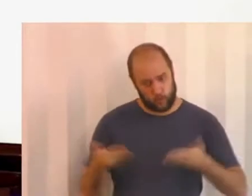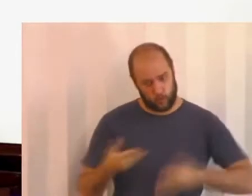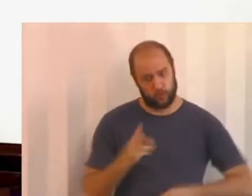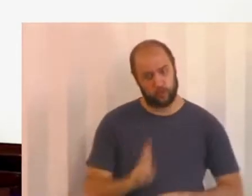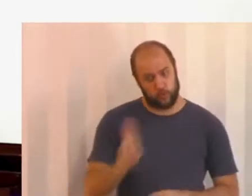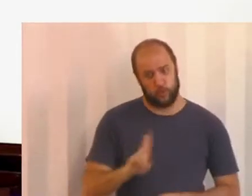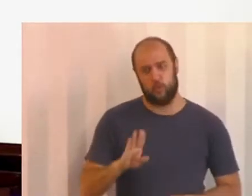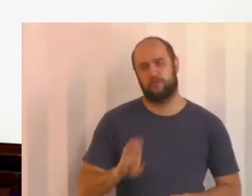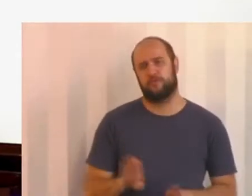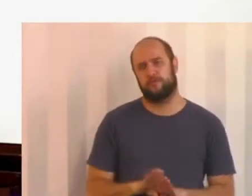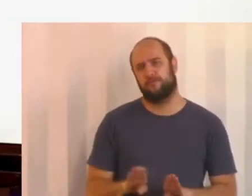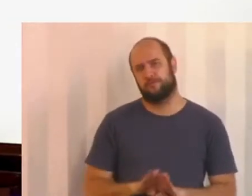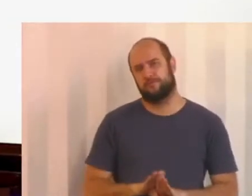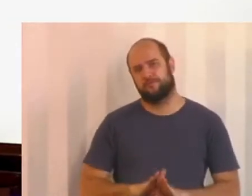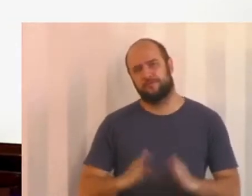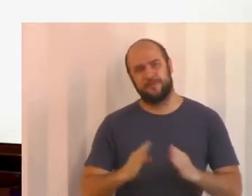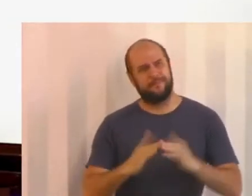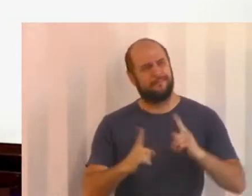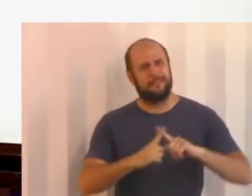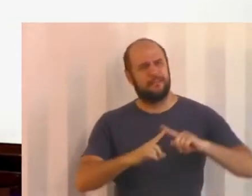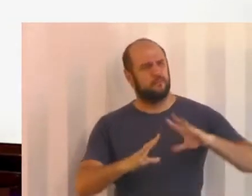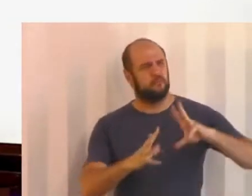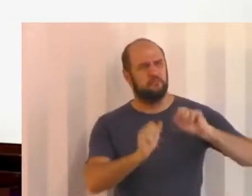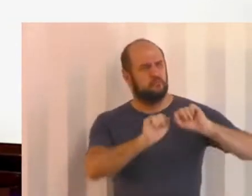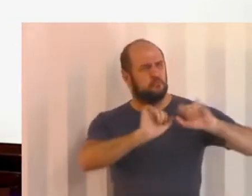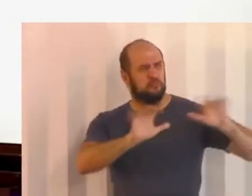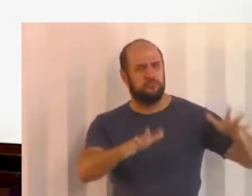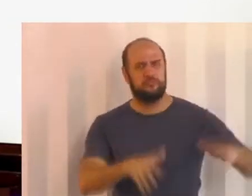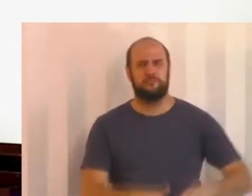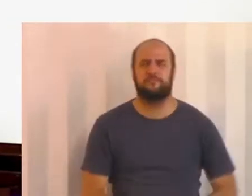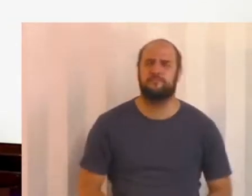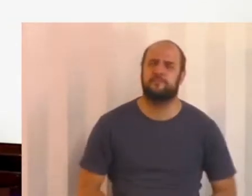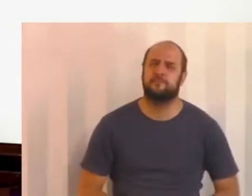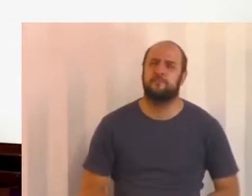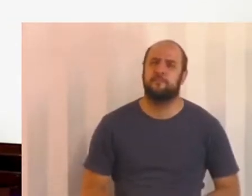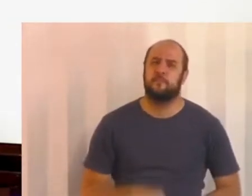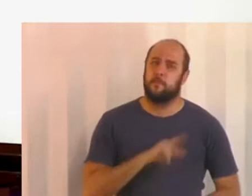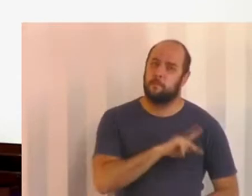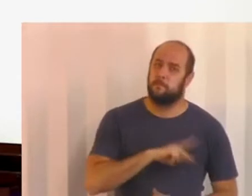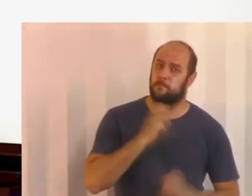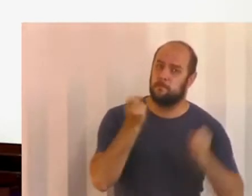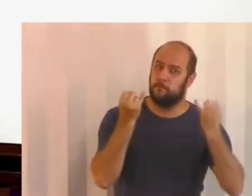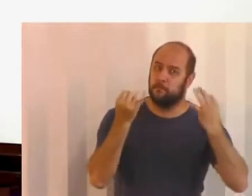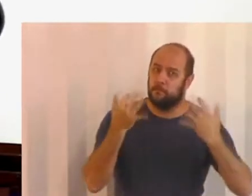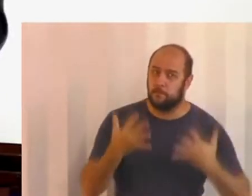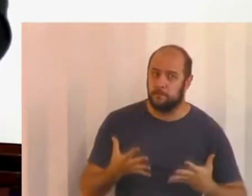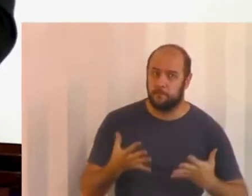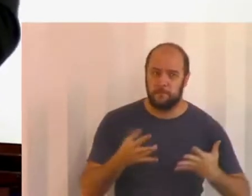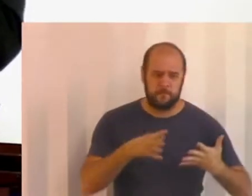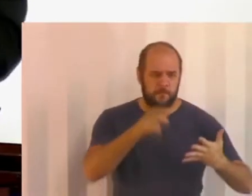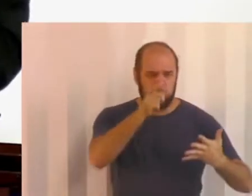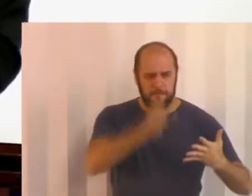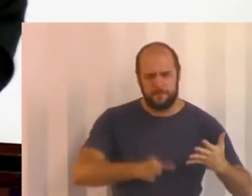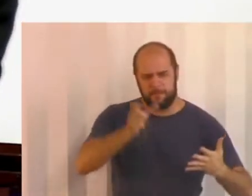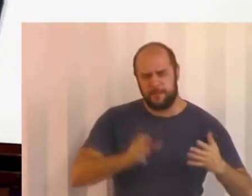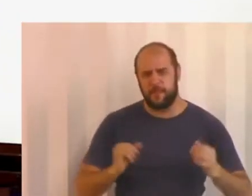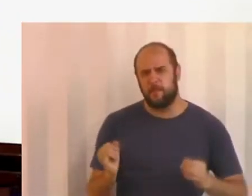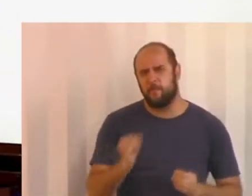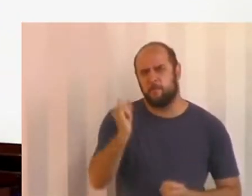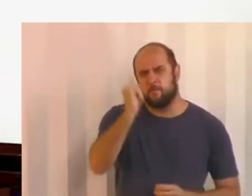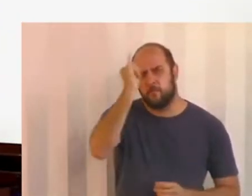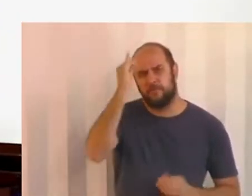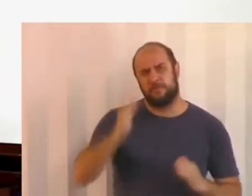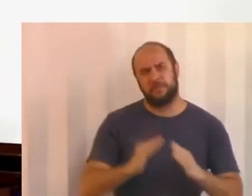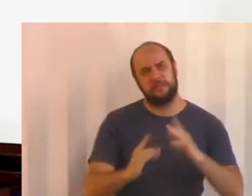da Lapa, ou a igreja espalhada por esse mundo. Ele vai trazer aqui para nós pilares fundamentais